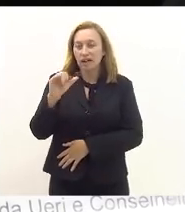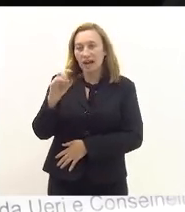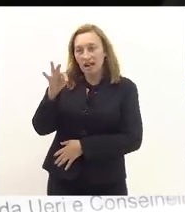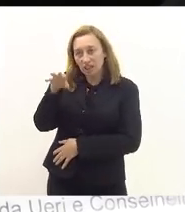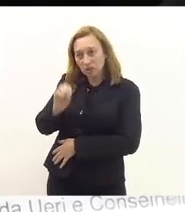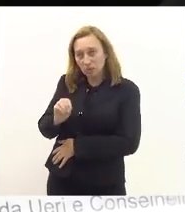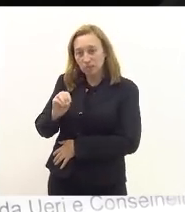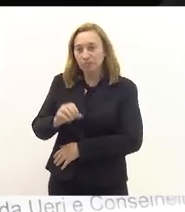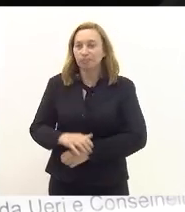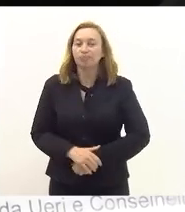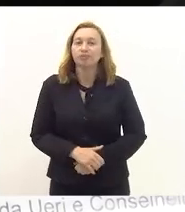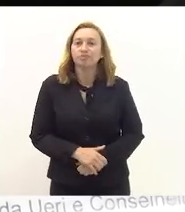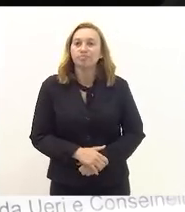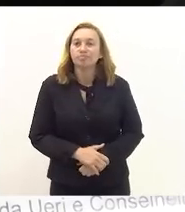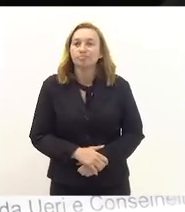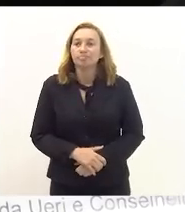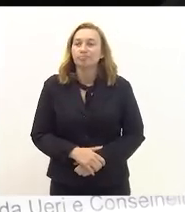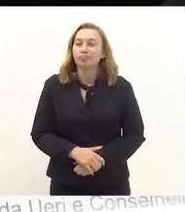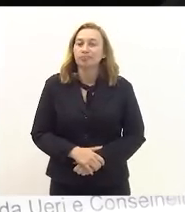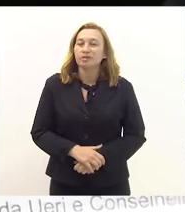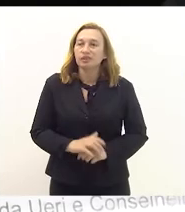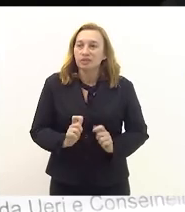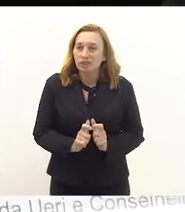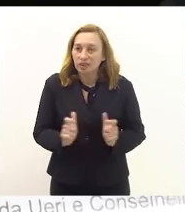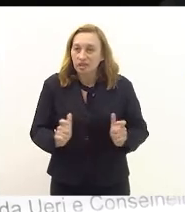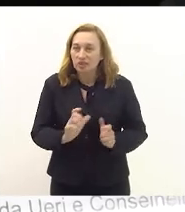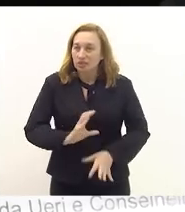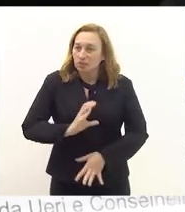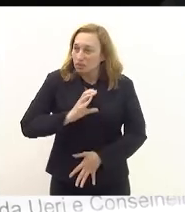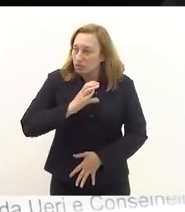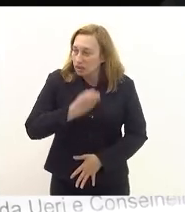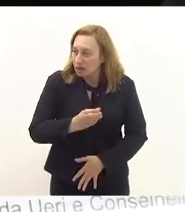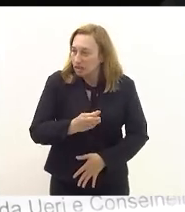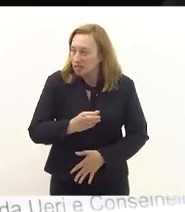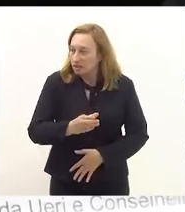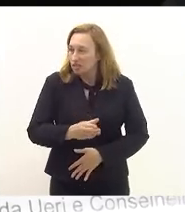Brizola. Um gigante de coragem,